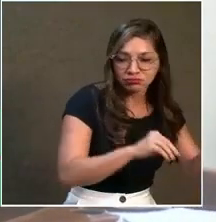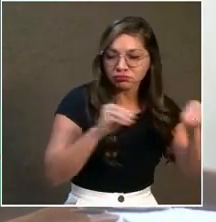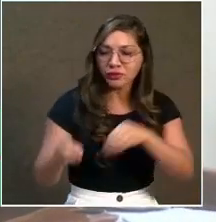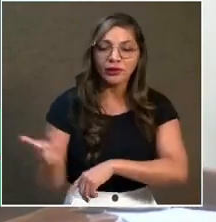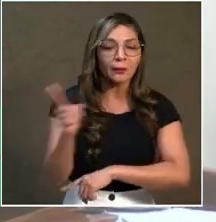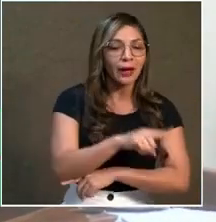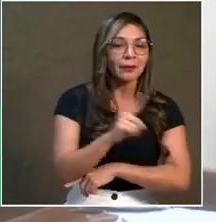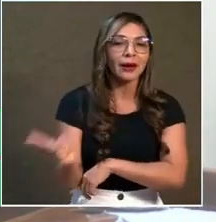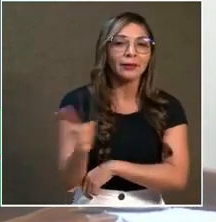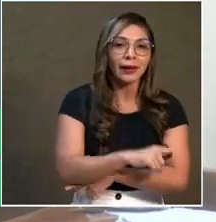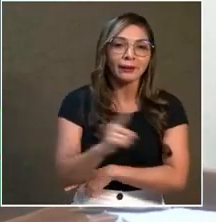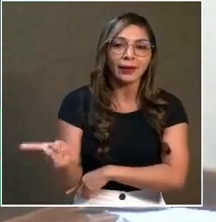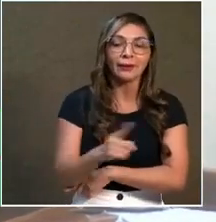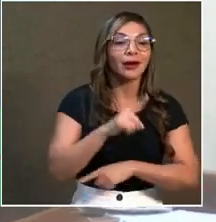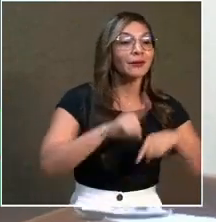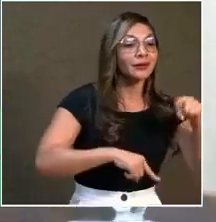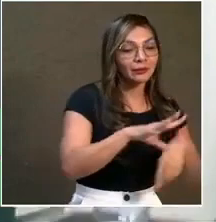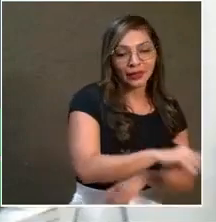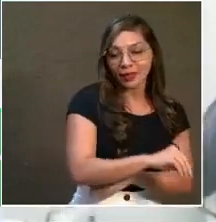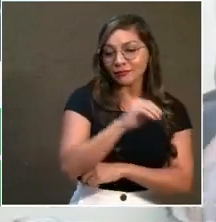voltas.